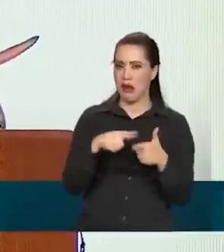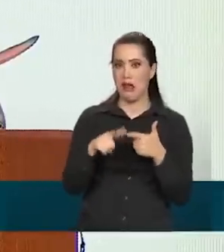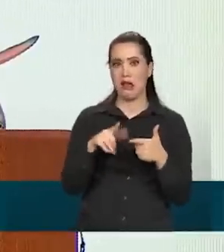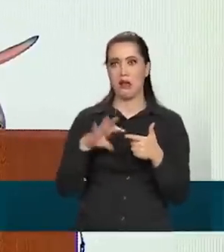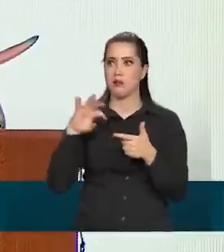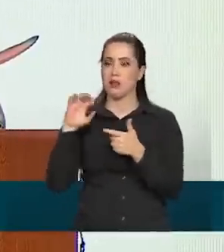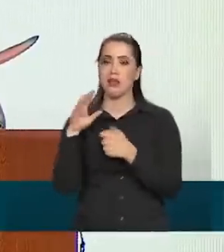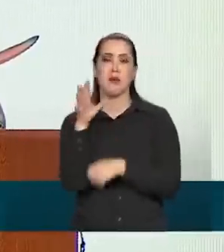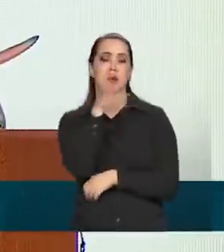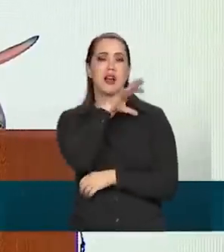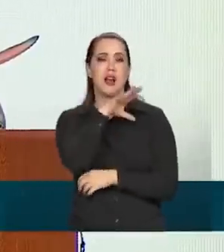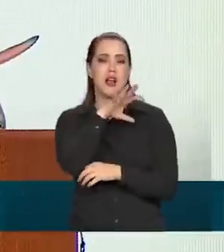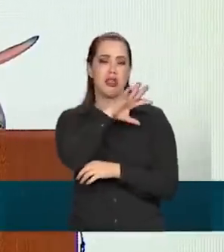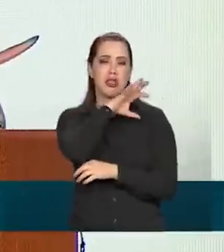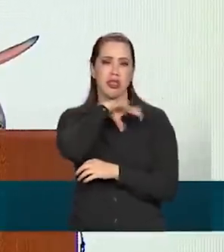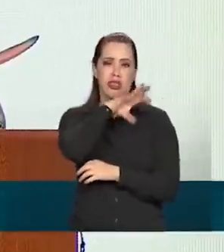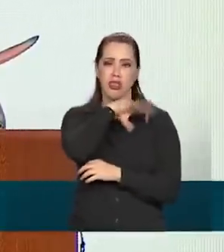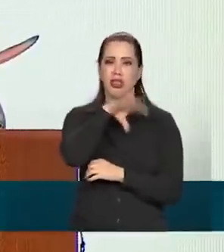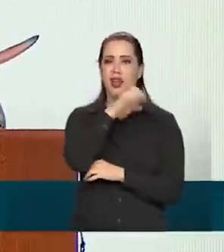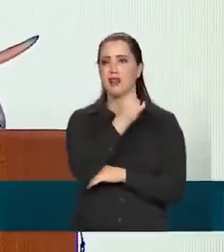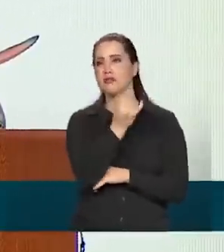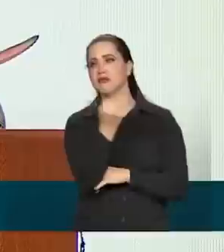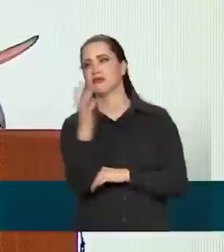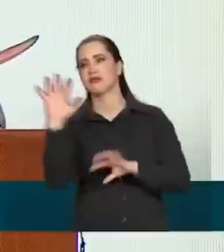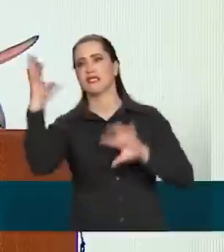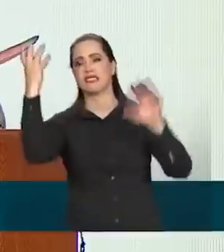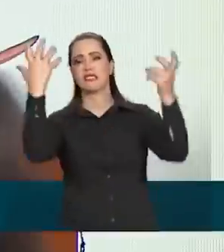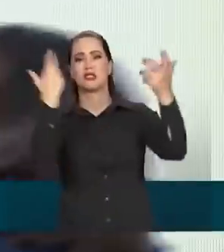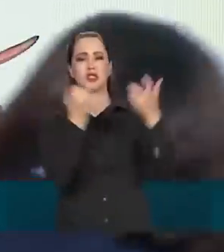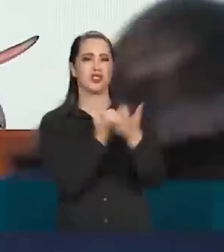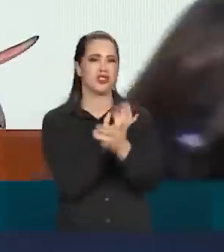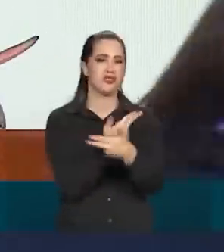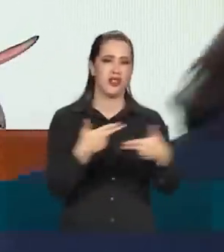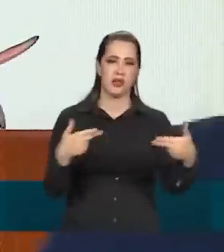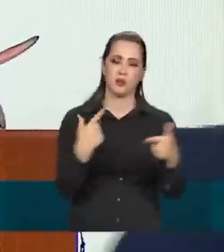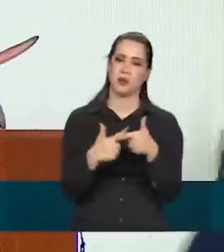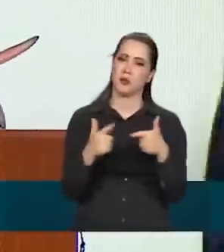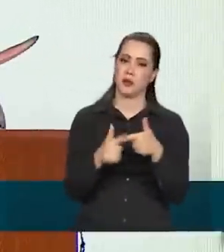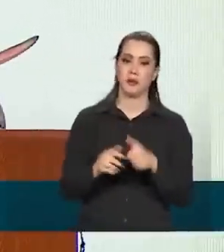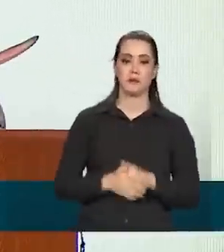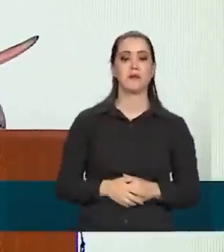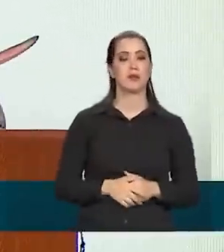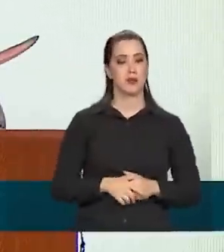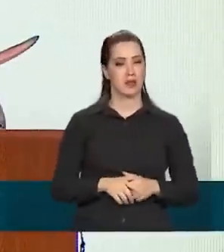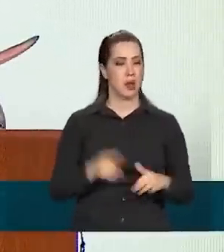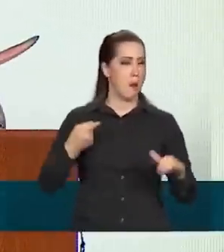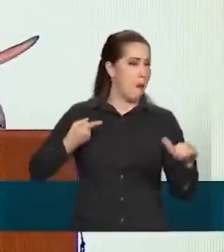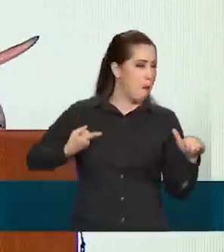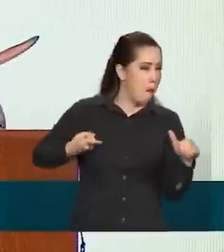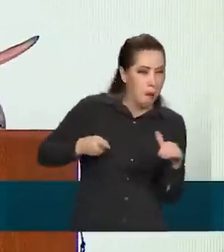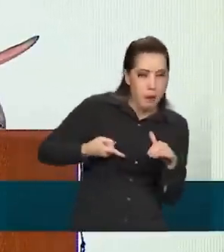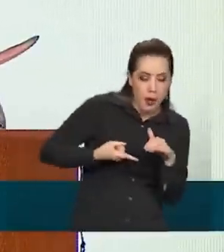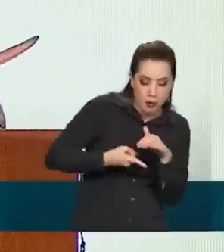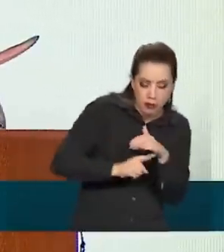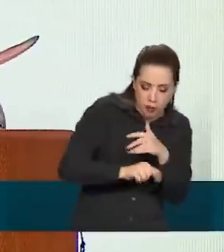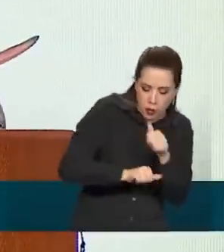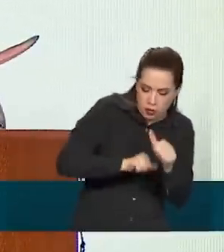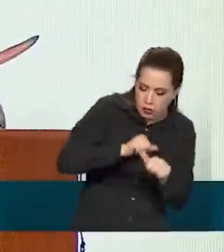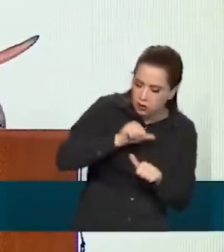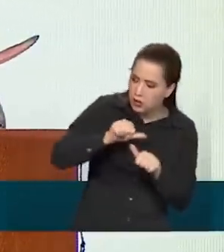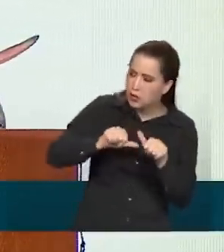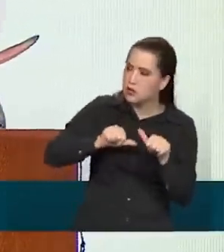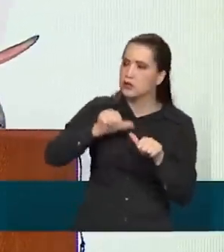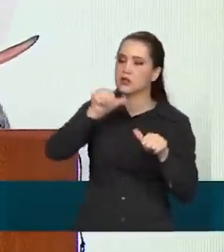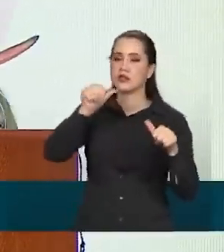ecossistema, que impactam diversas espécies, causando profundas